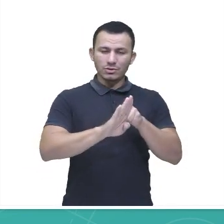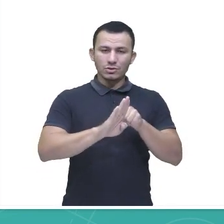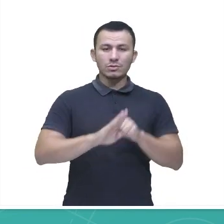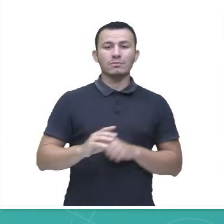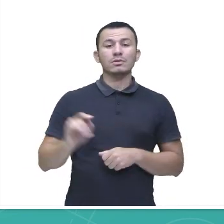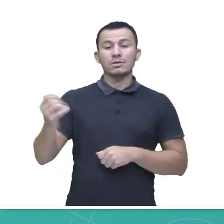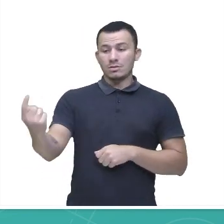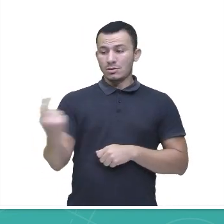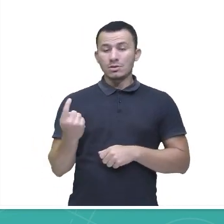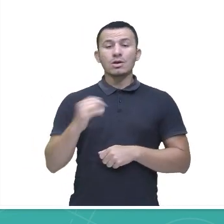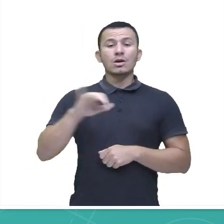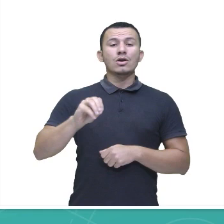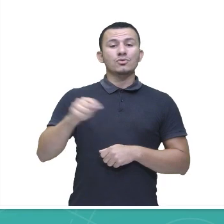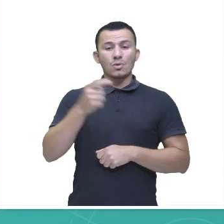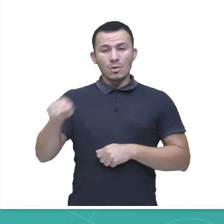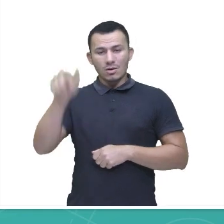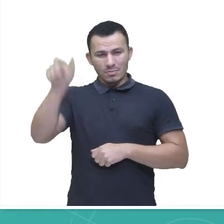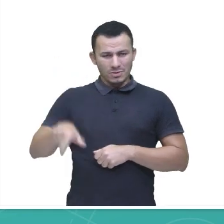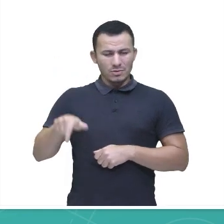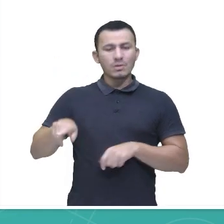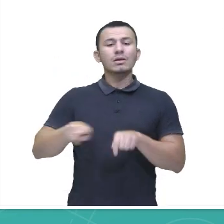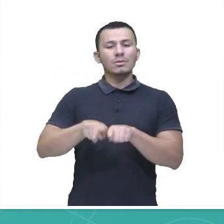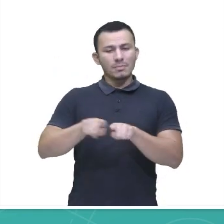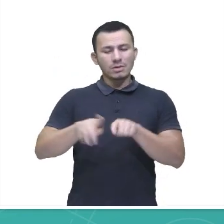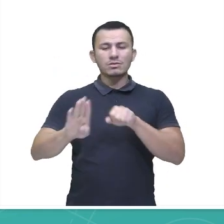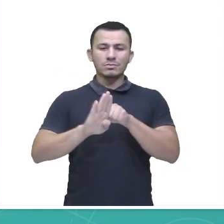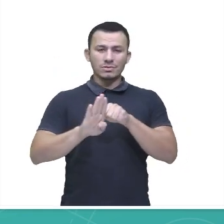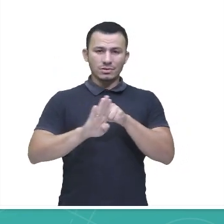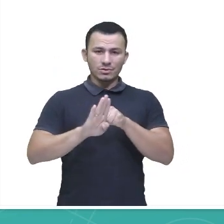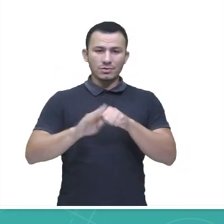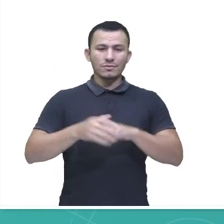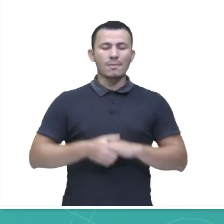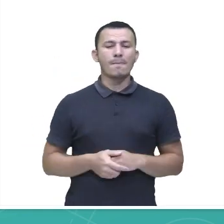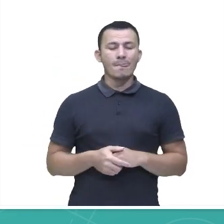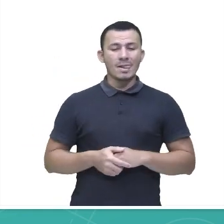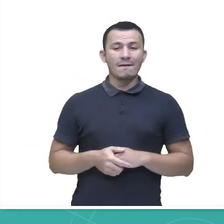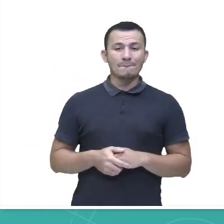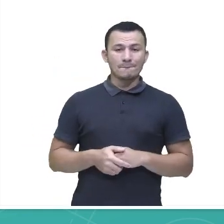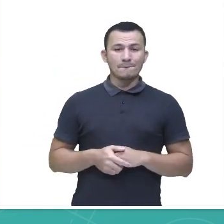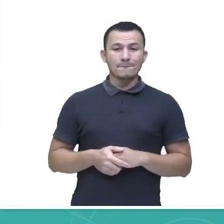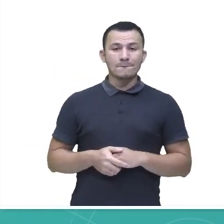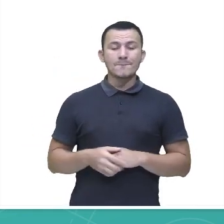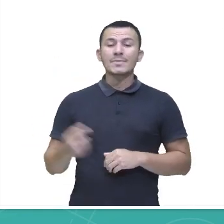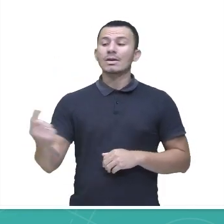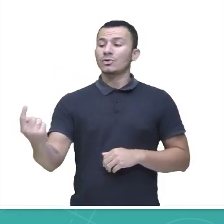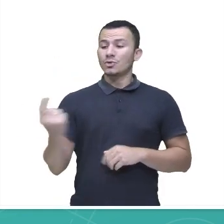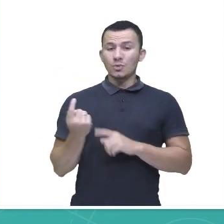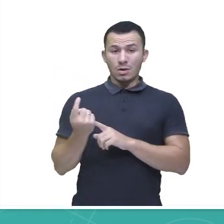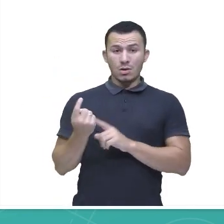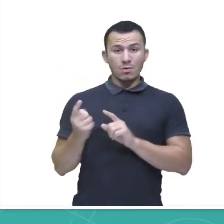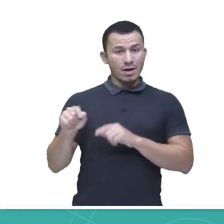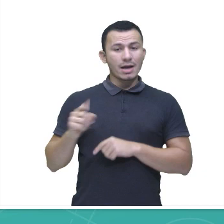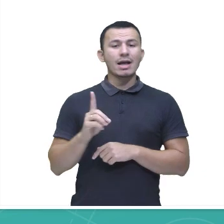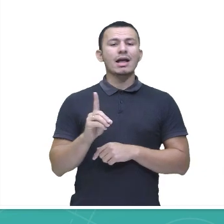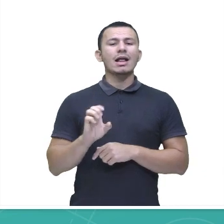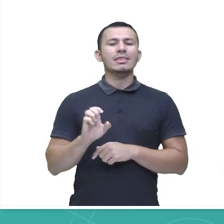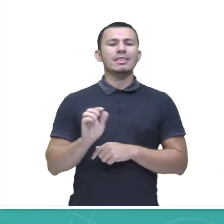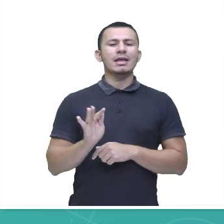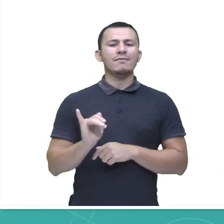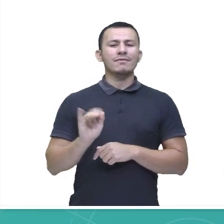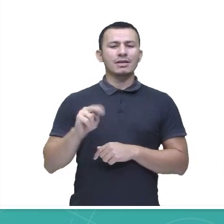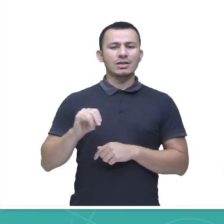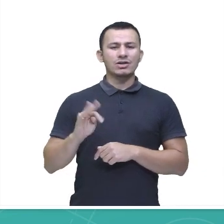João, substantivo. Então, amigo ou adverso, João só será definitivo quando esticar a